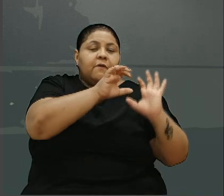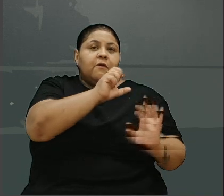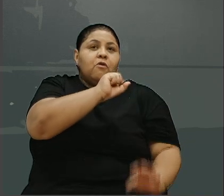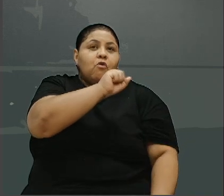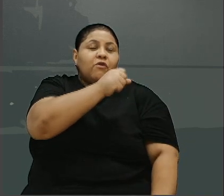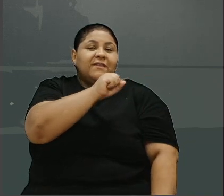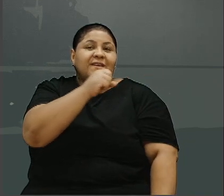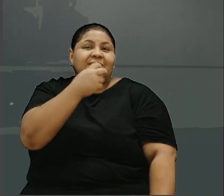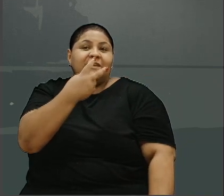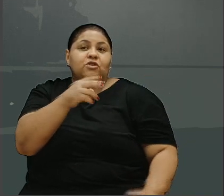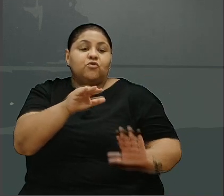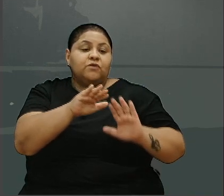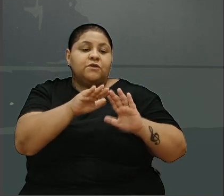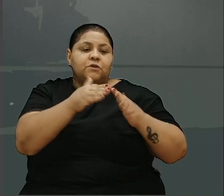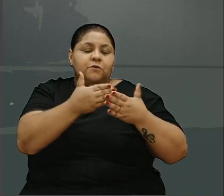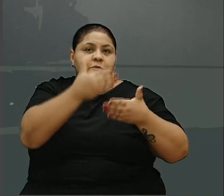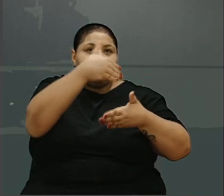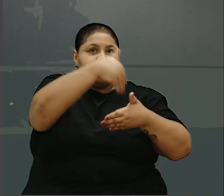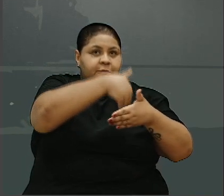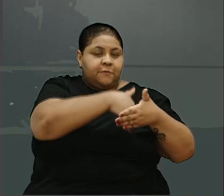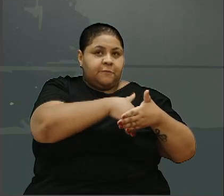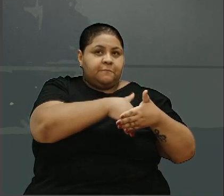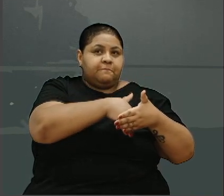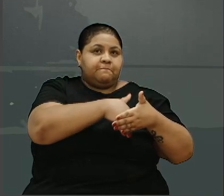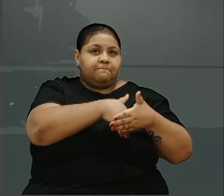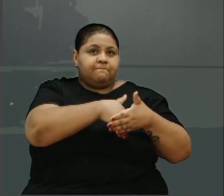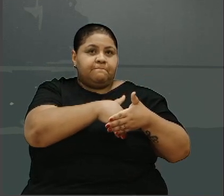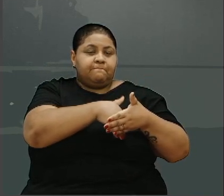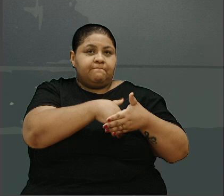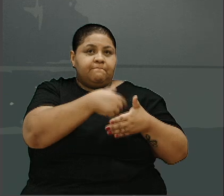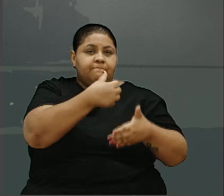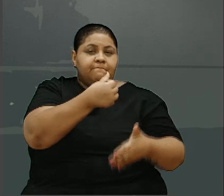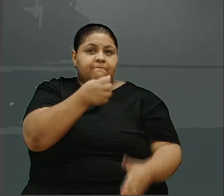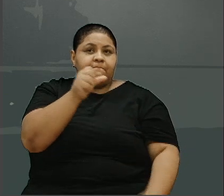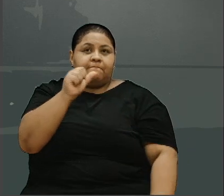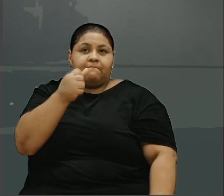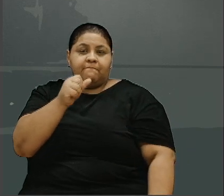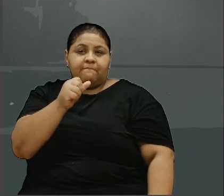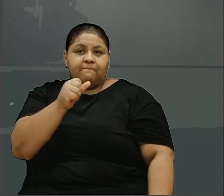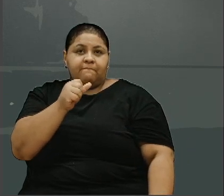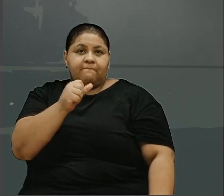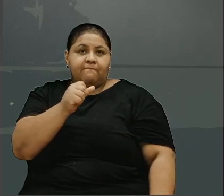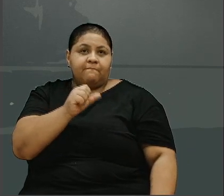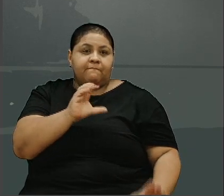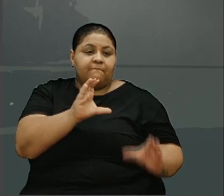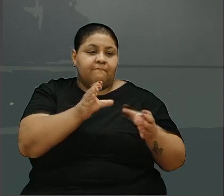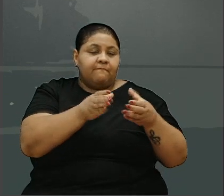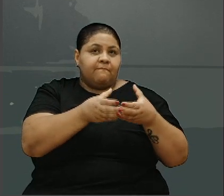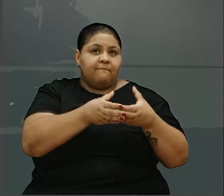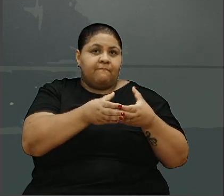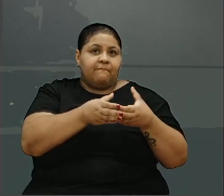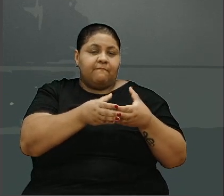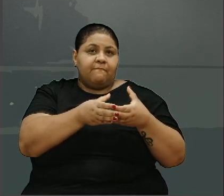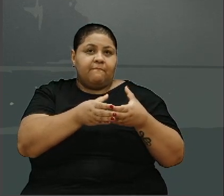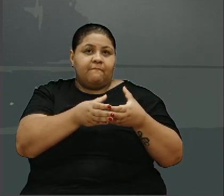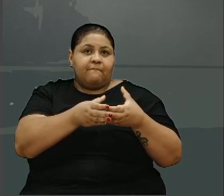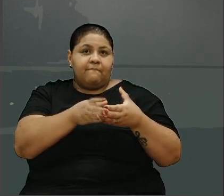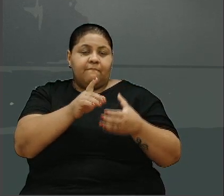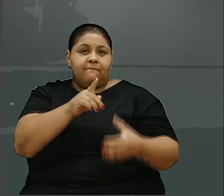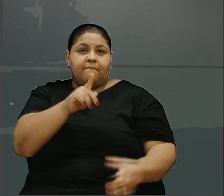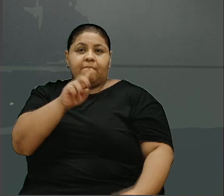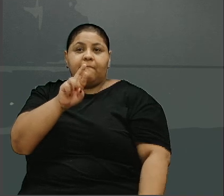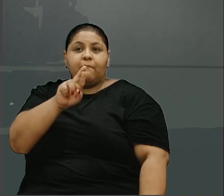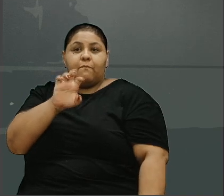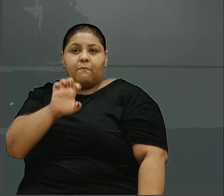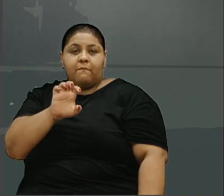82 escolas, sendo que 68 com turmas de pré-escola